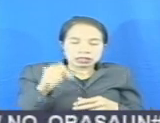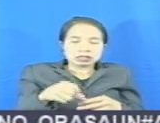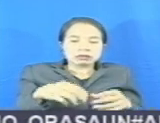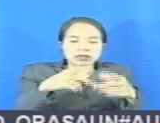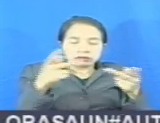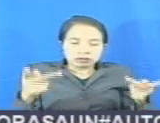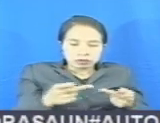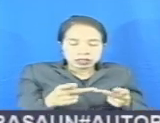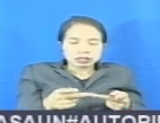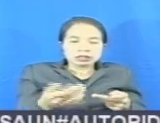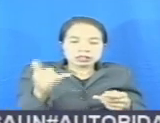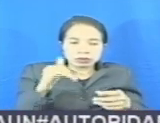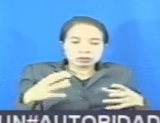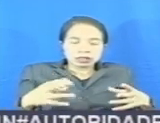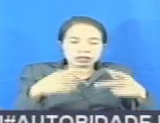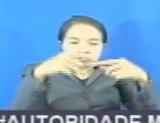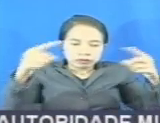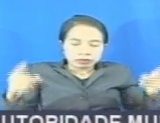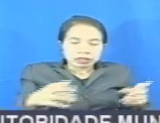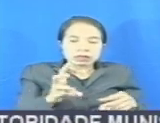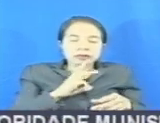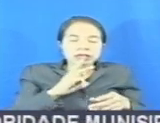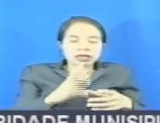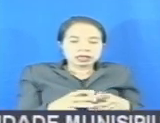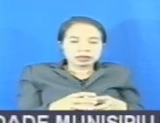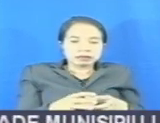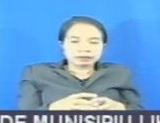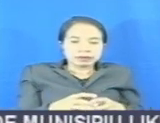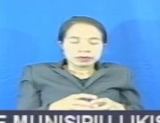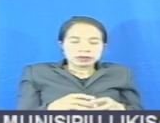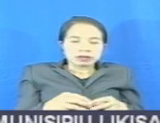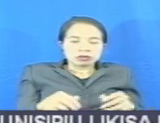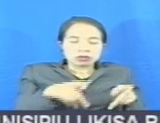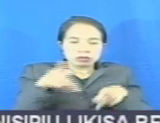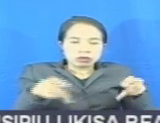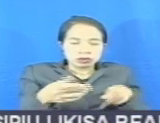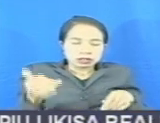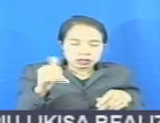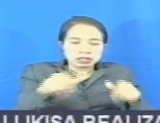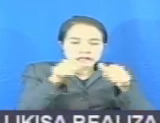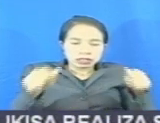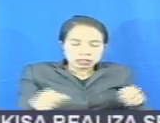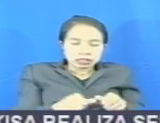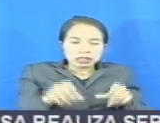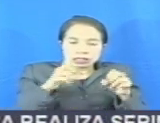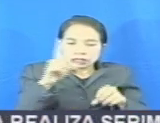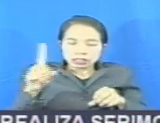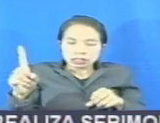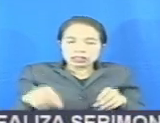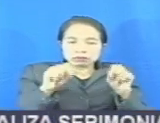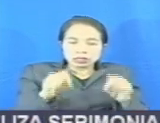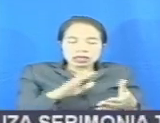ne ba. Ita fomos aviso ba comunidade sira e aldeia ali atalo e de dedo limpeza ne mahun fakar sai